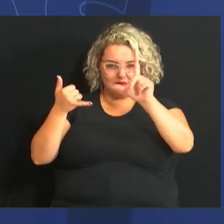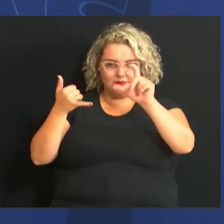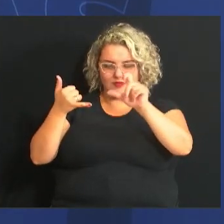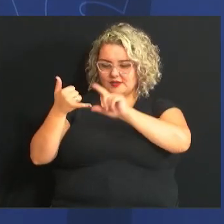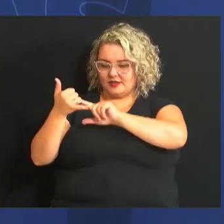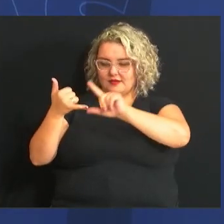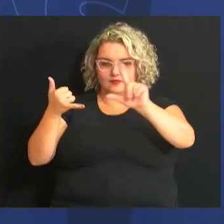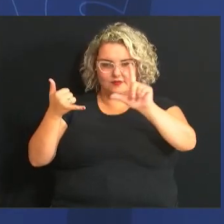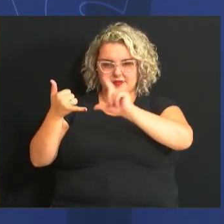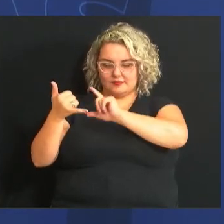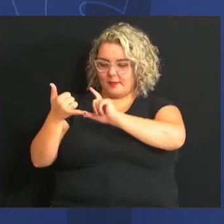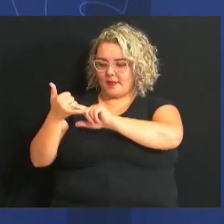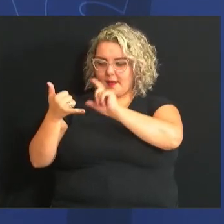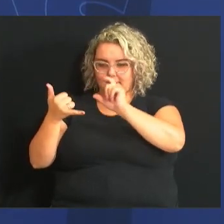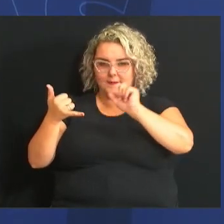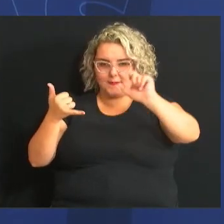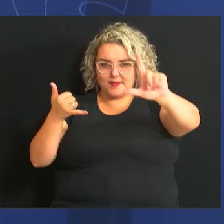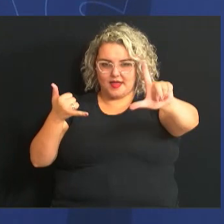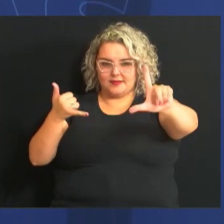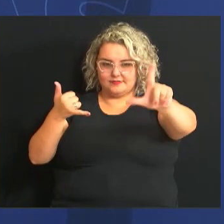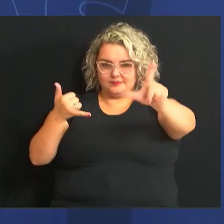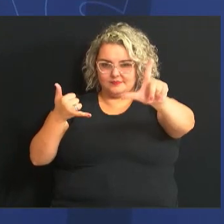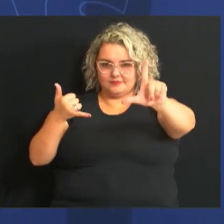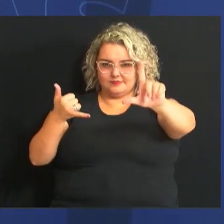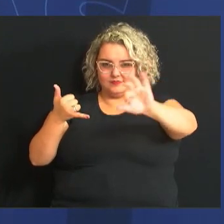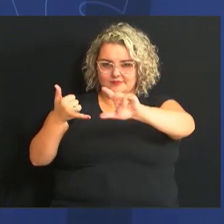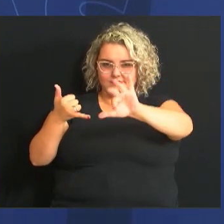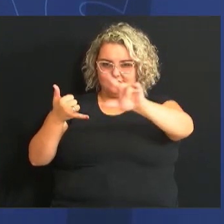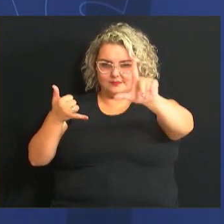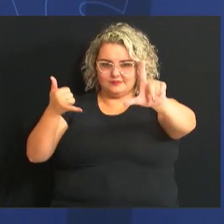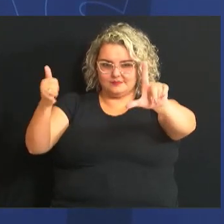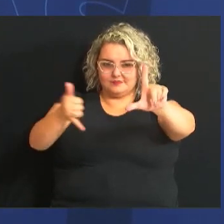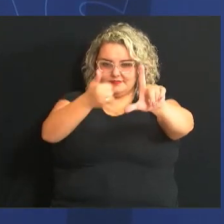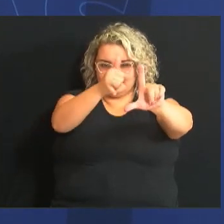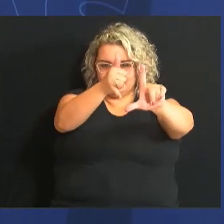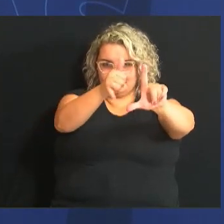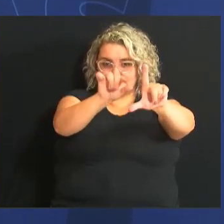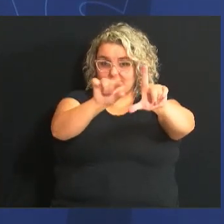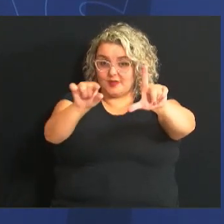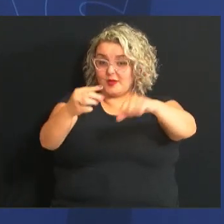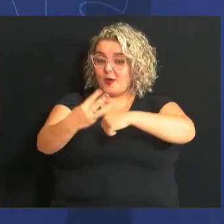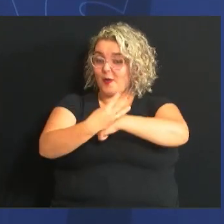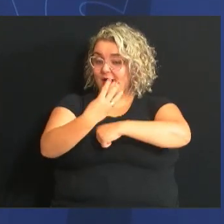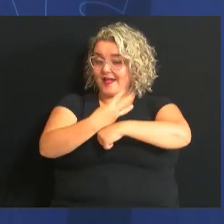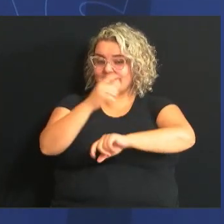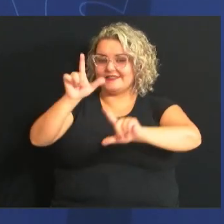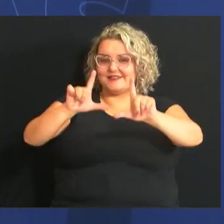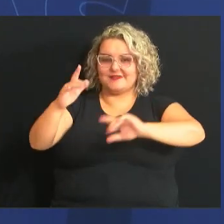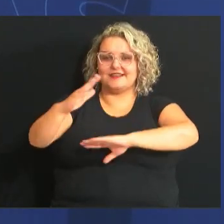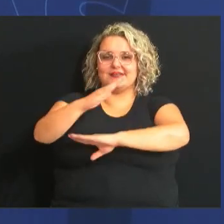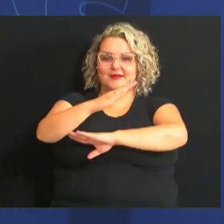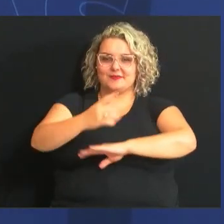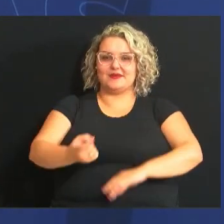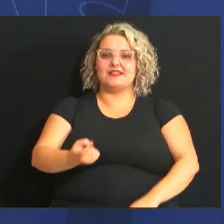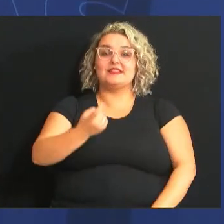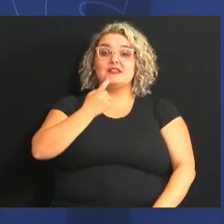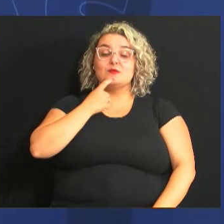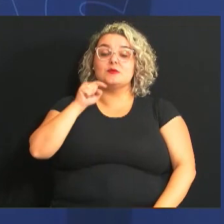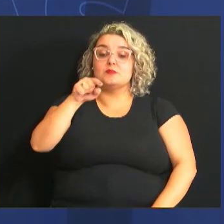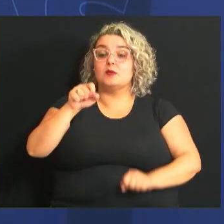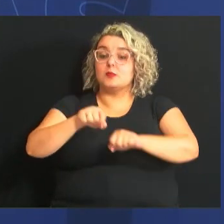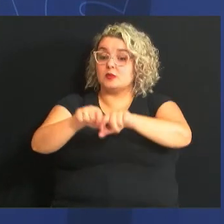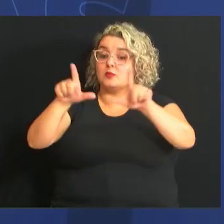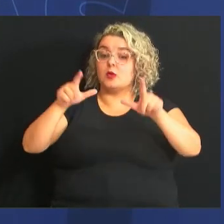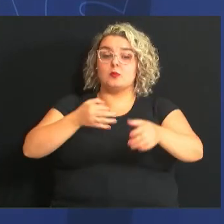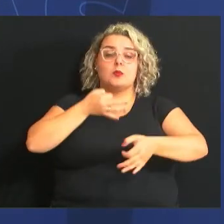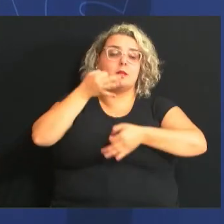apontada para ele, já aparece aquela mensagem aí no seu celular, o WhatsApp da TV Câmara Campinas, você aperta e pode enviar o seu elogio, uma